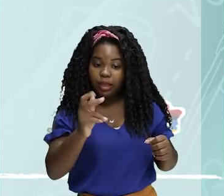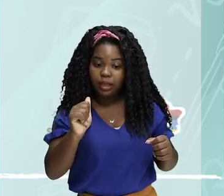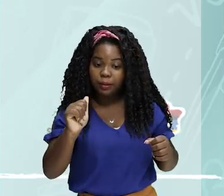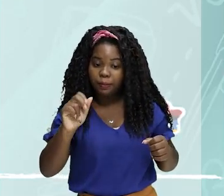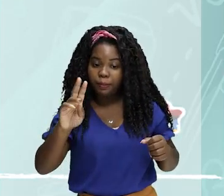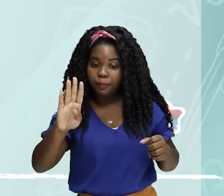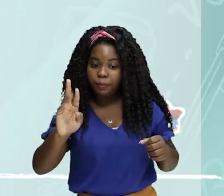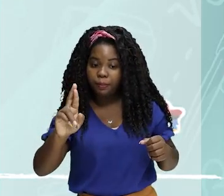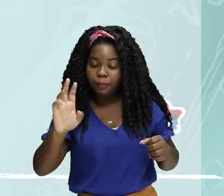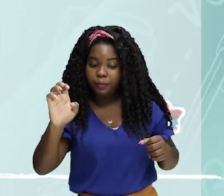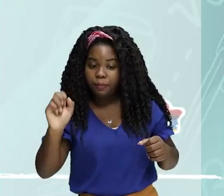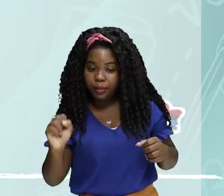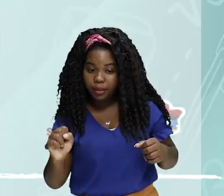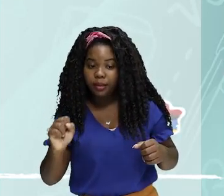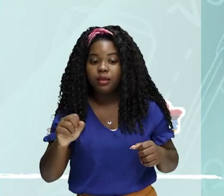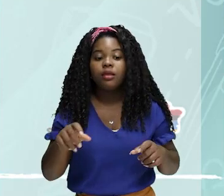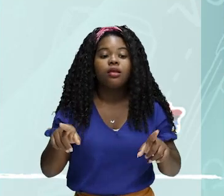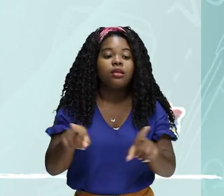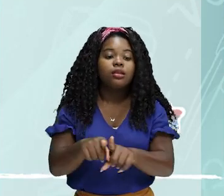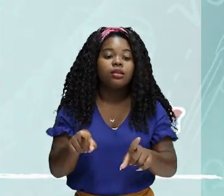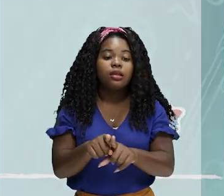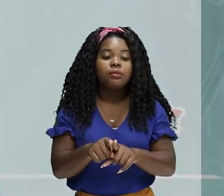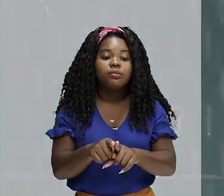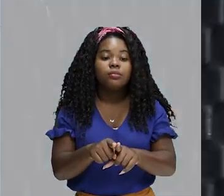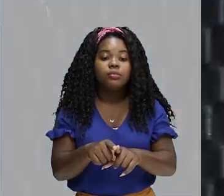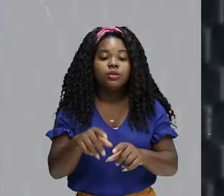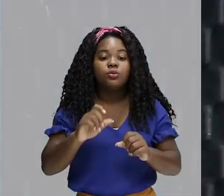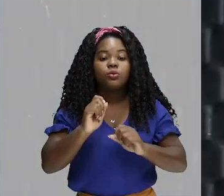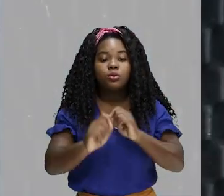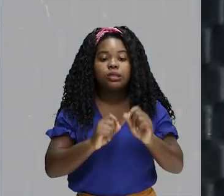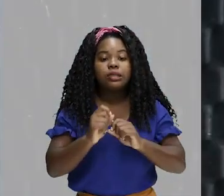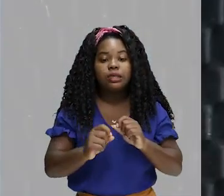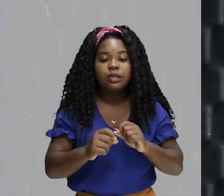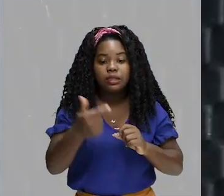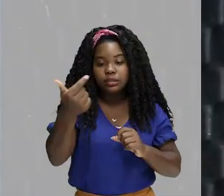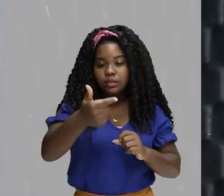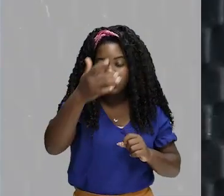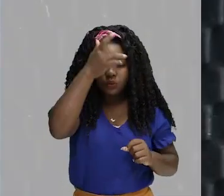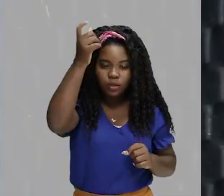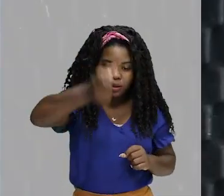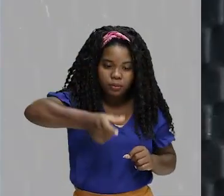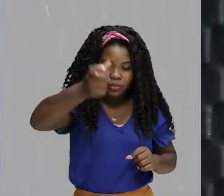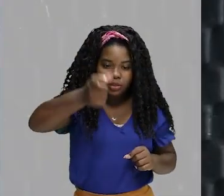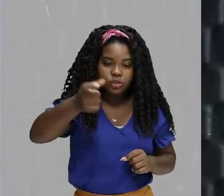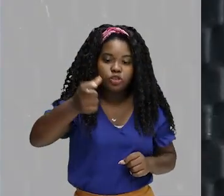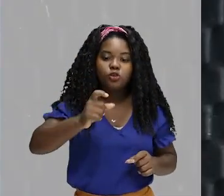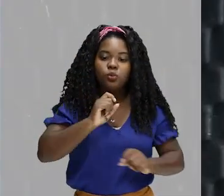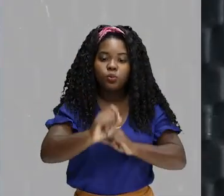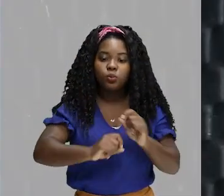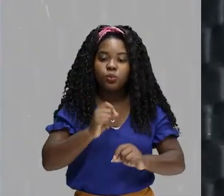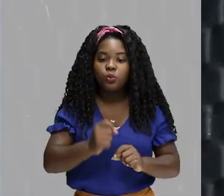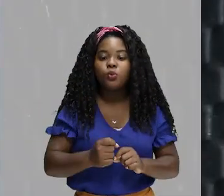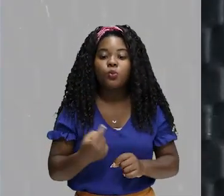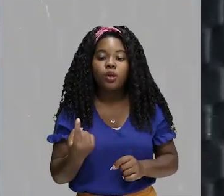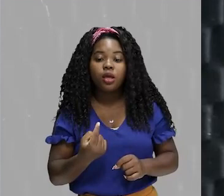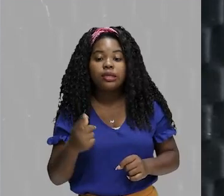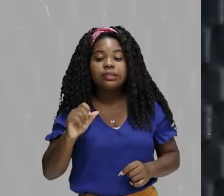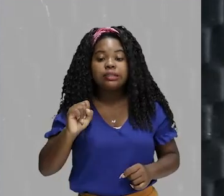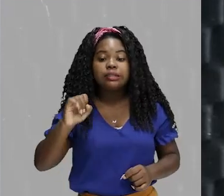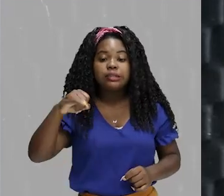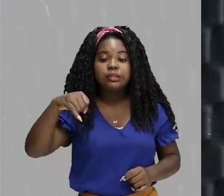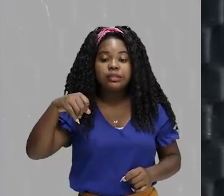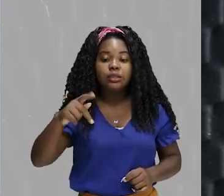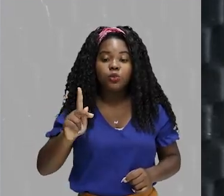tu, do singular. Modo subjuntivo mais o verbo meter com o particípio.